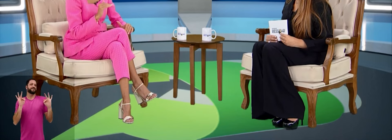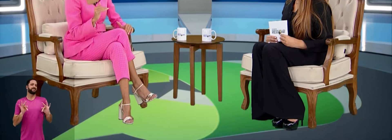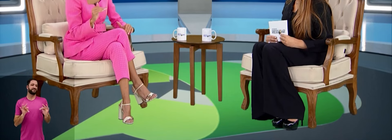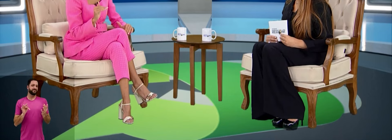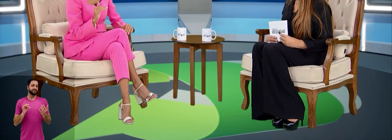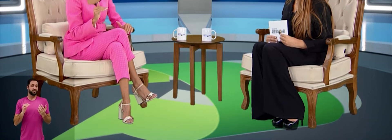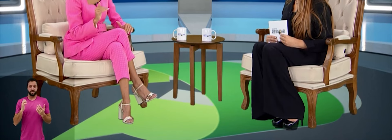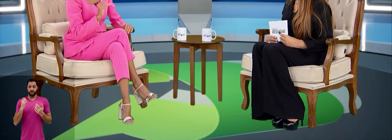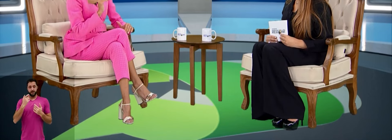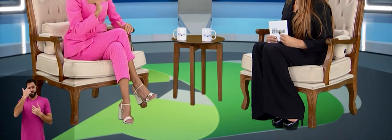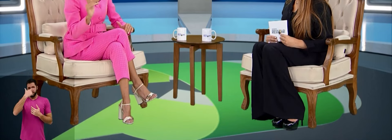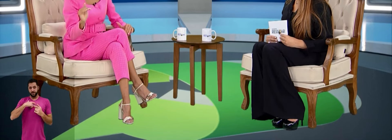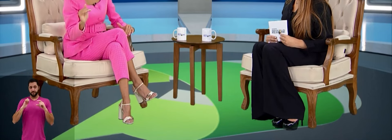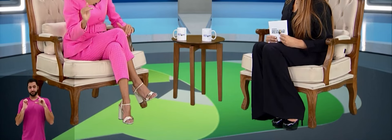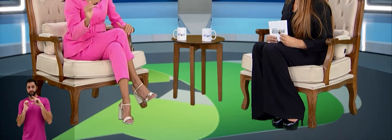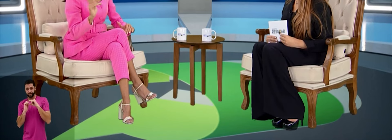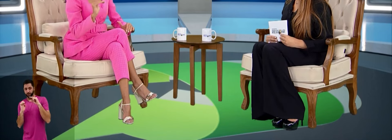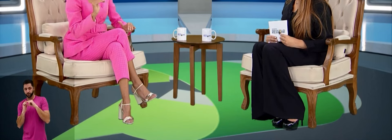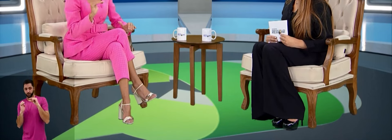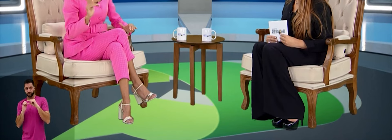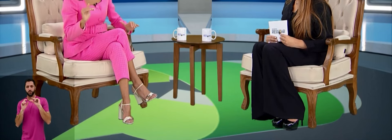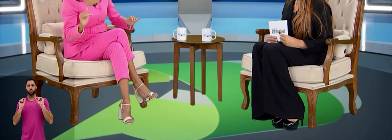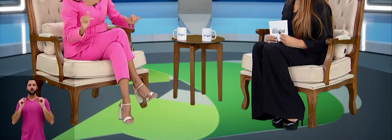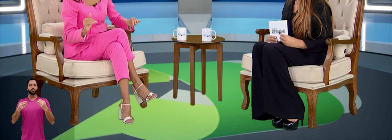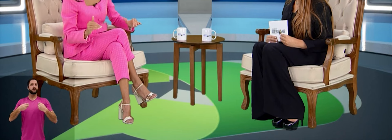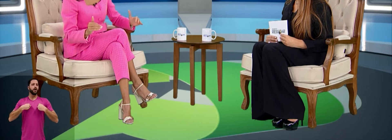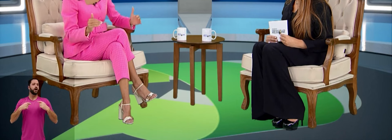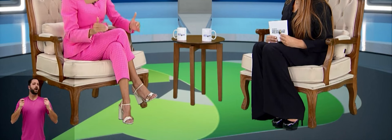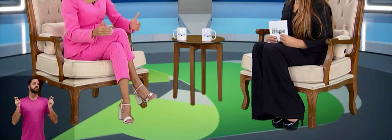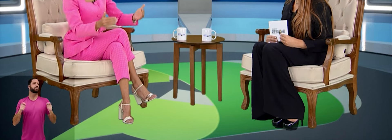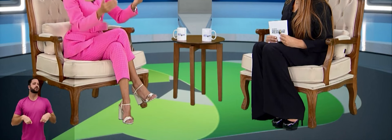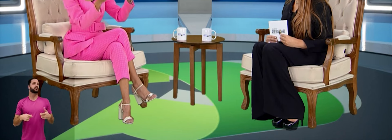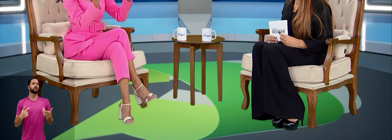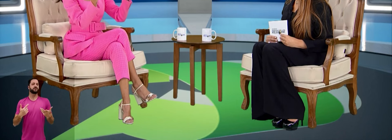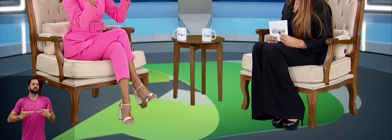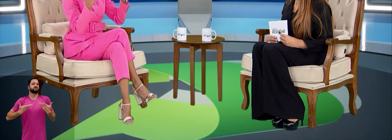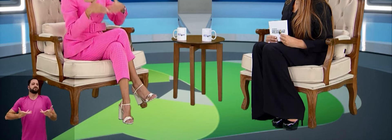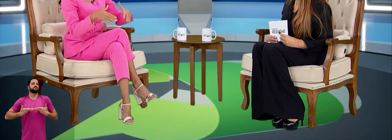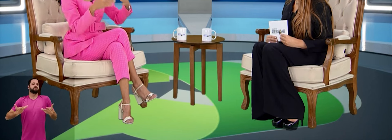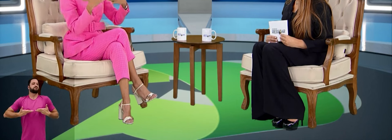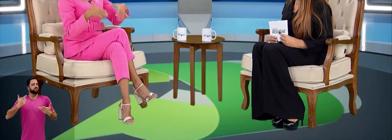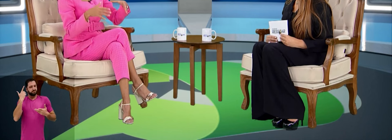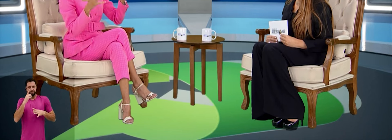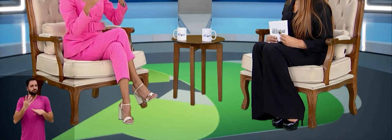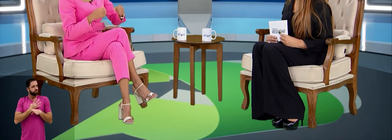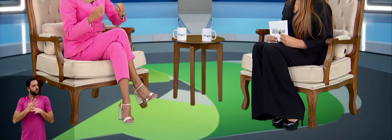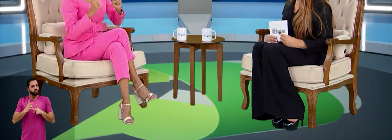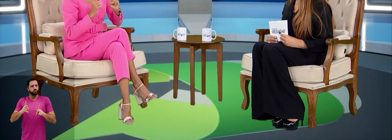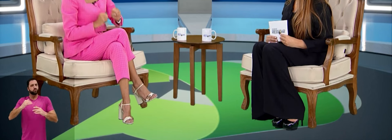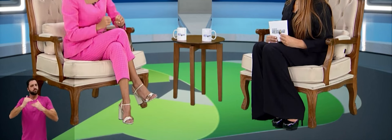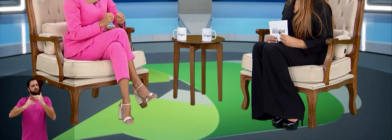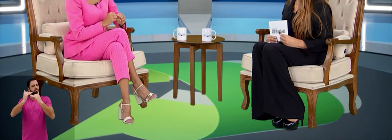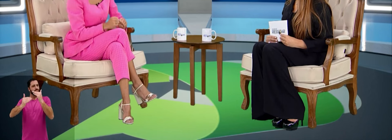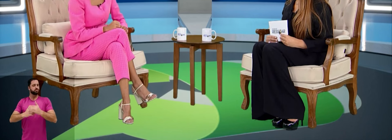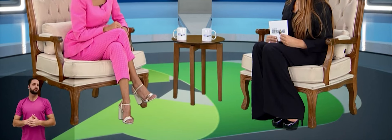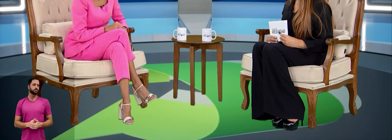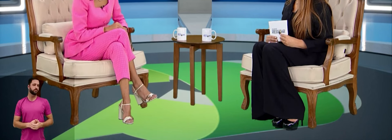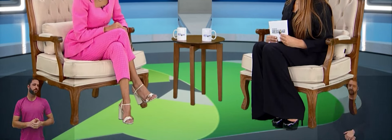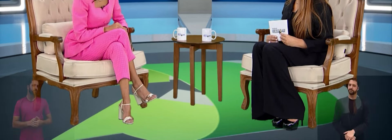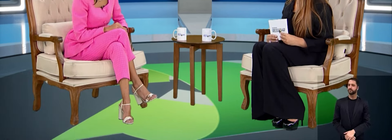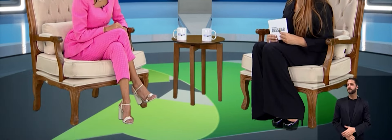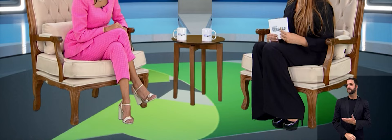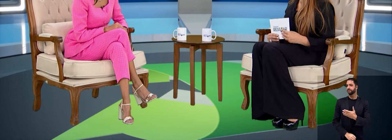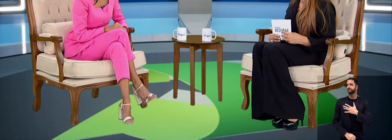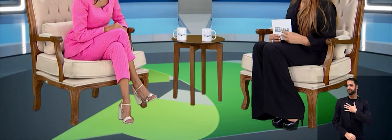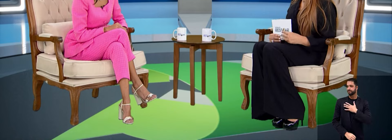que segura um empreendedor quando ele está numa corda bamba é a capacidade que ele tem de se manter entusiasmado pelo negócio